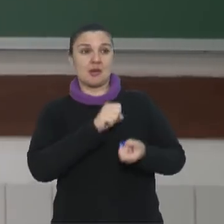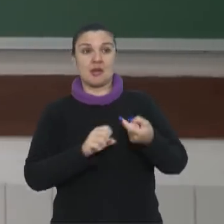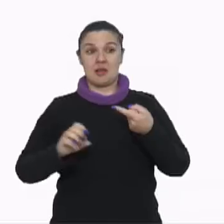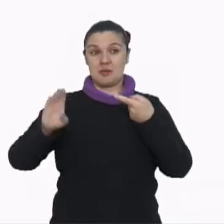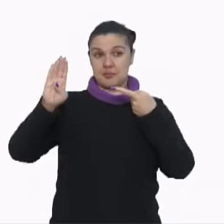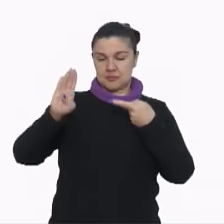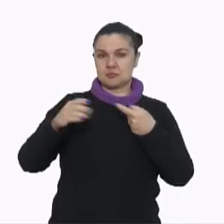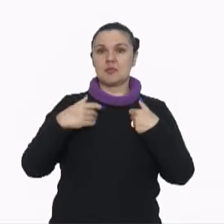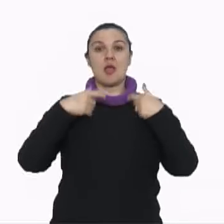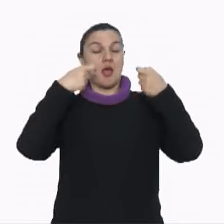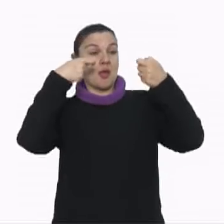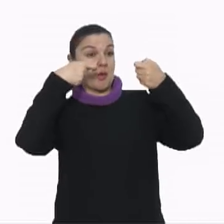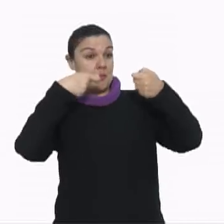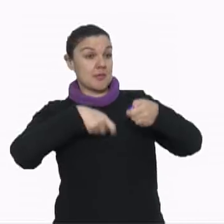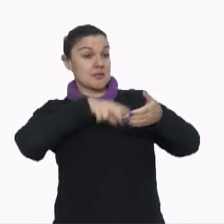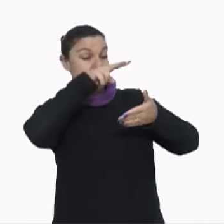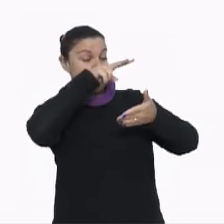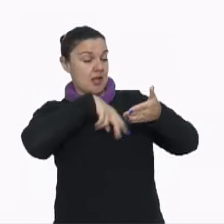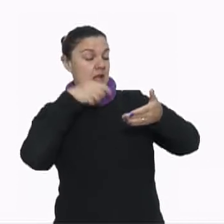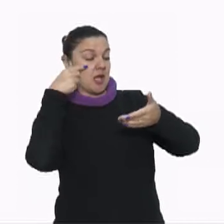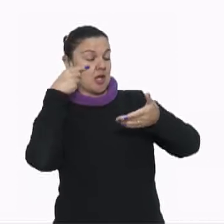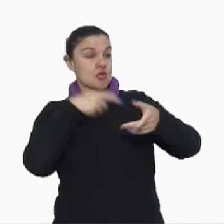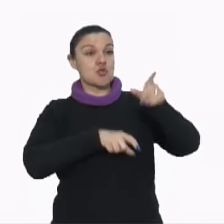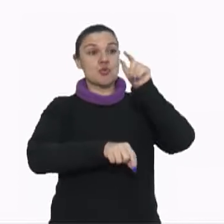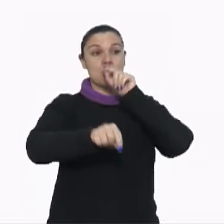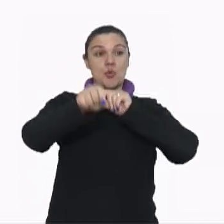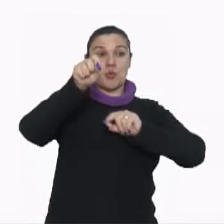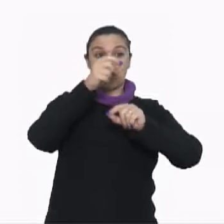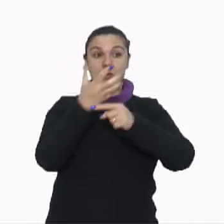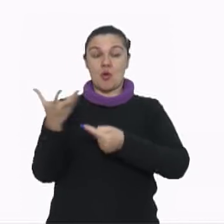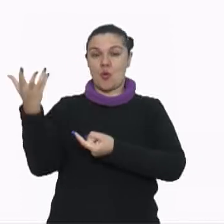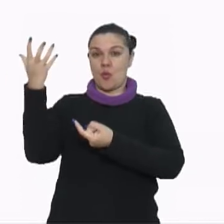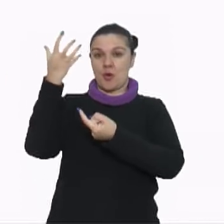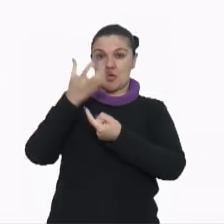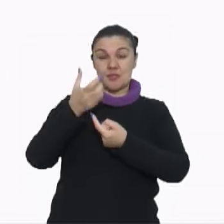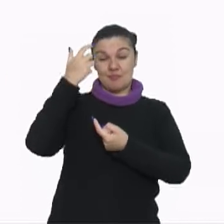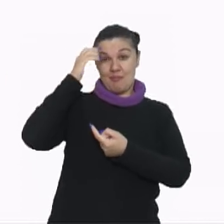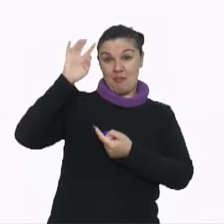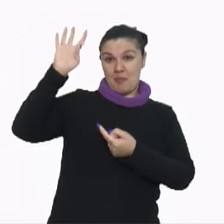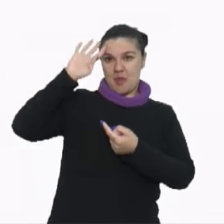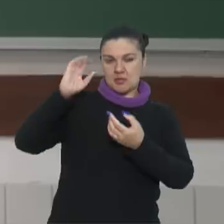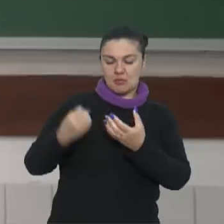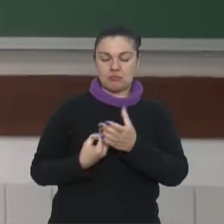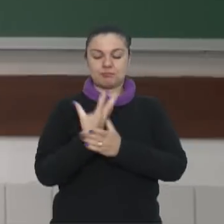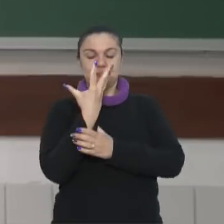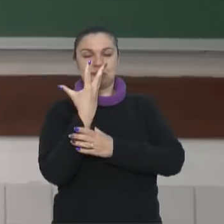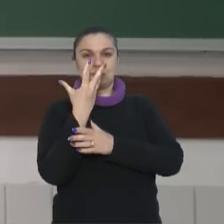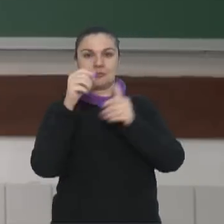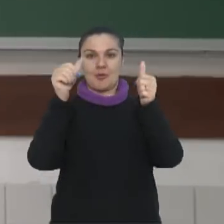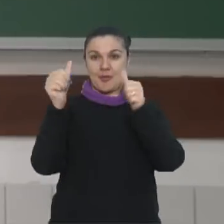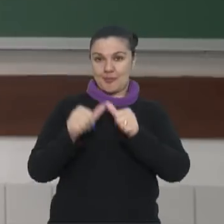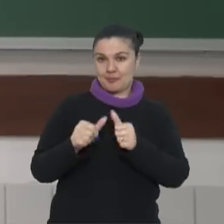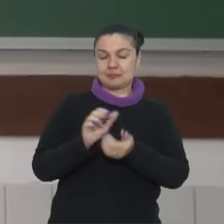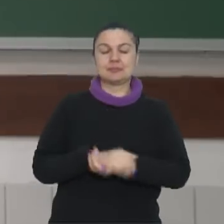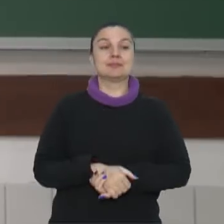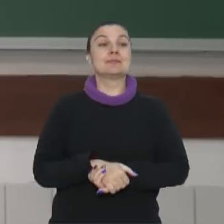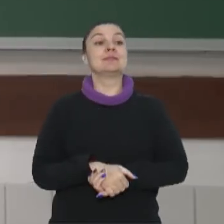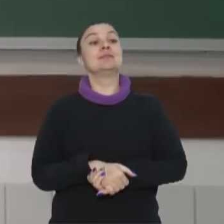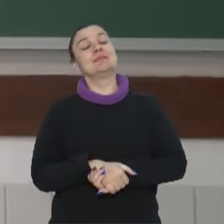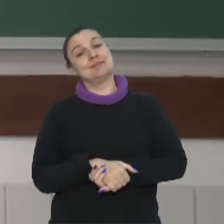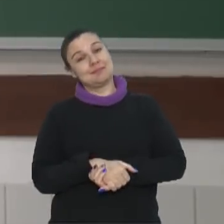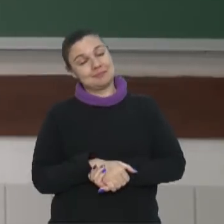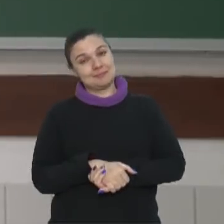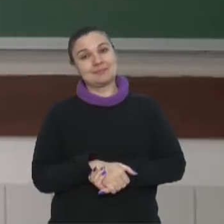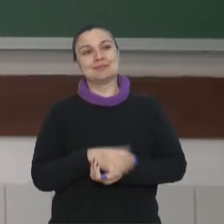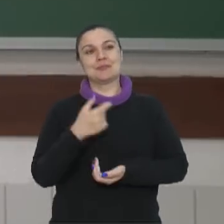B. É preciso ler e descobrir o que o artista estava pensando ao criar a obra? O que você acha? Bom, eu